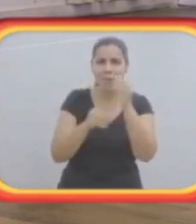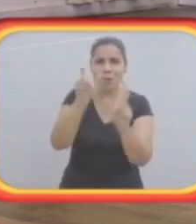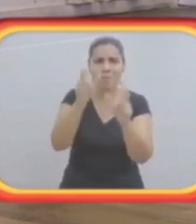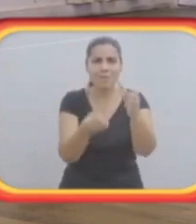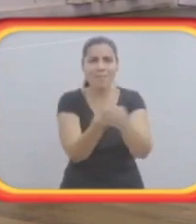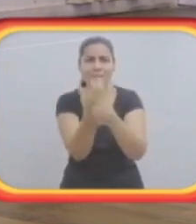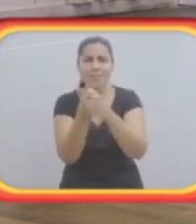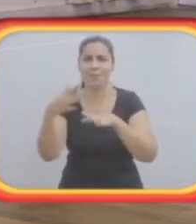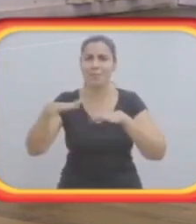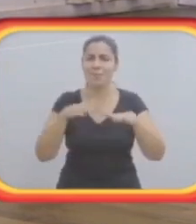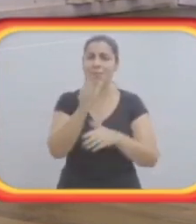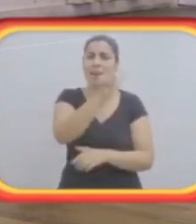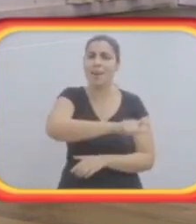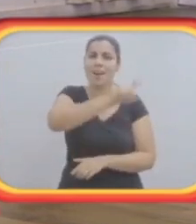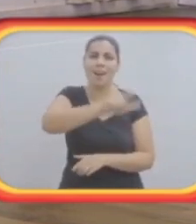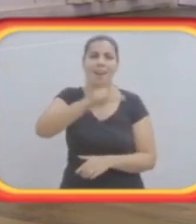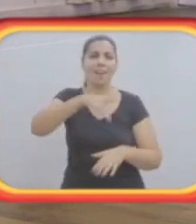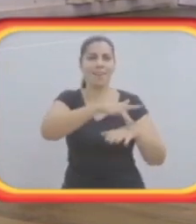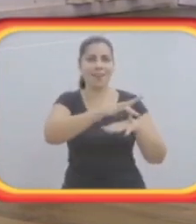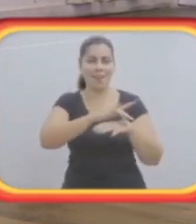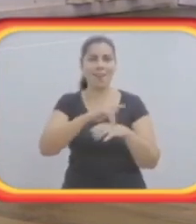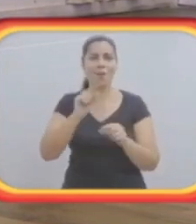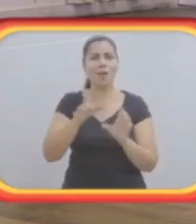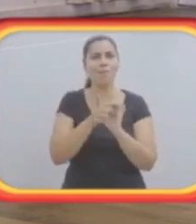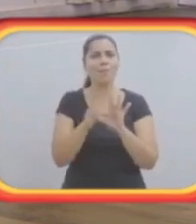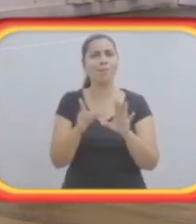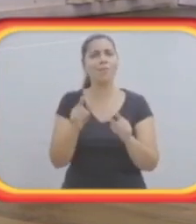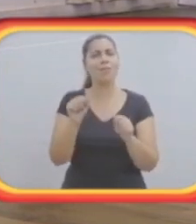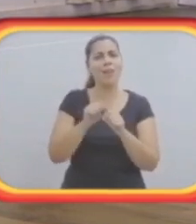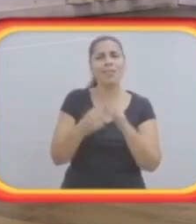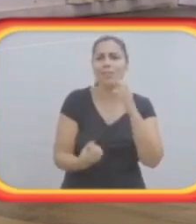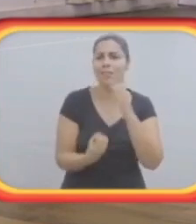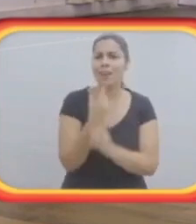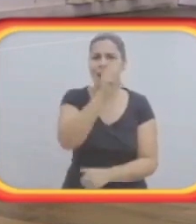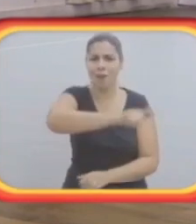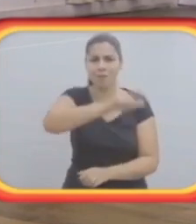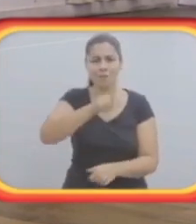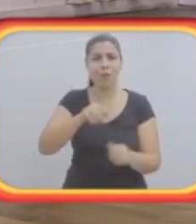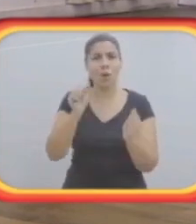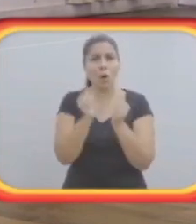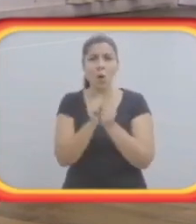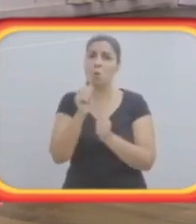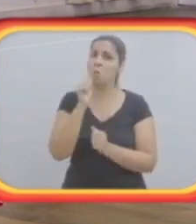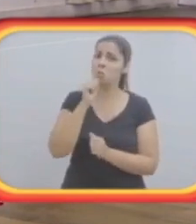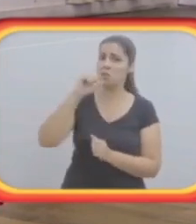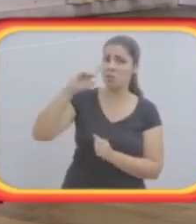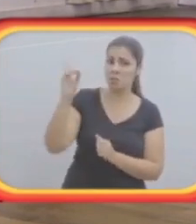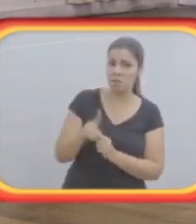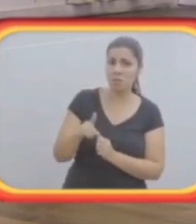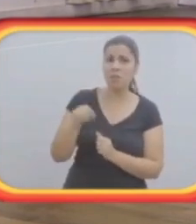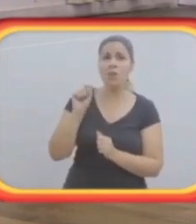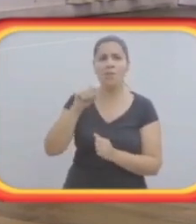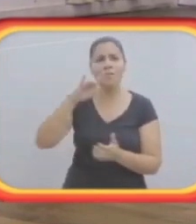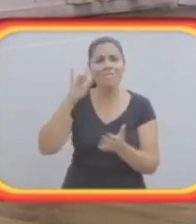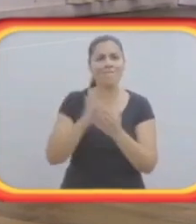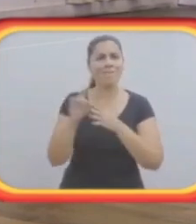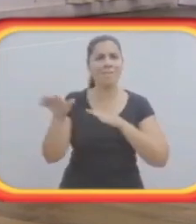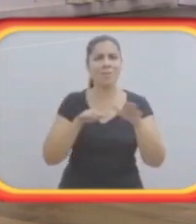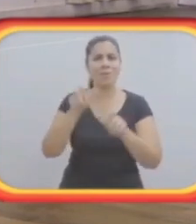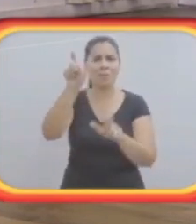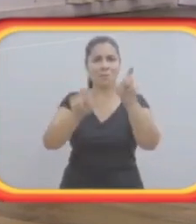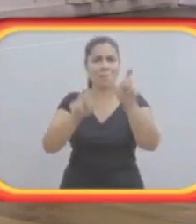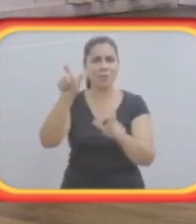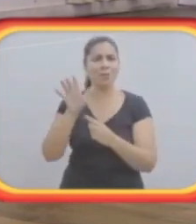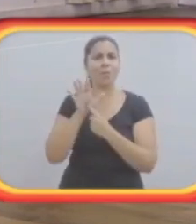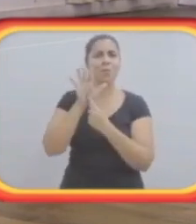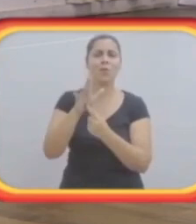por mim, enfim, então é muito importante esse novo processo, esse momento que a companhia se encontra agora. As frases são